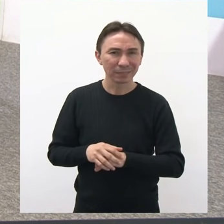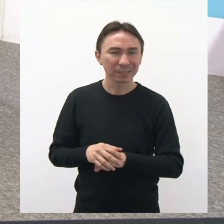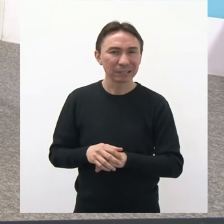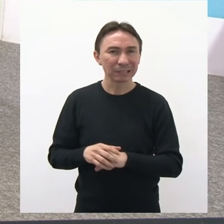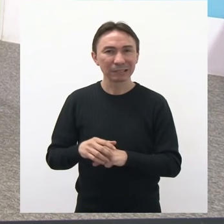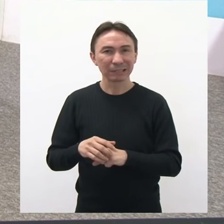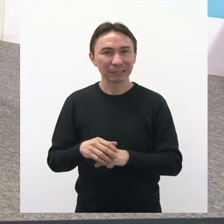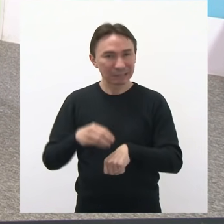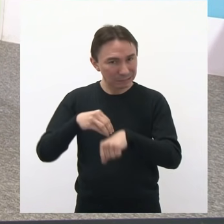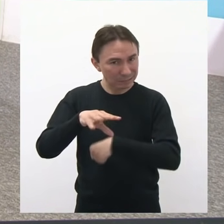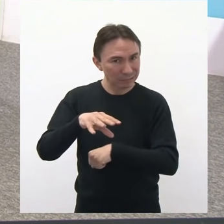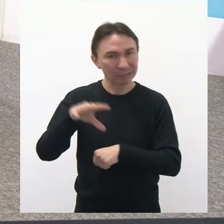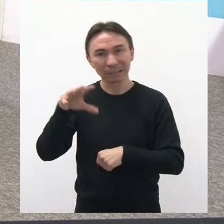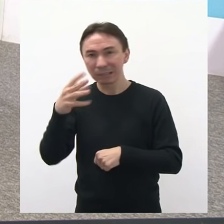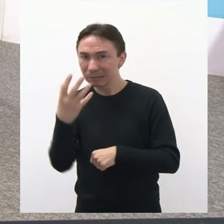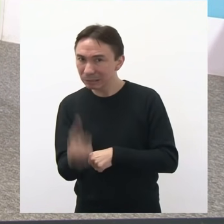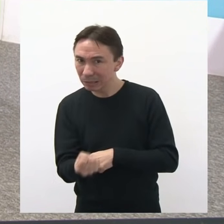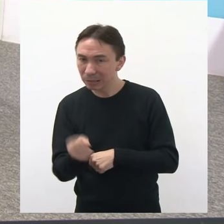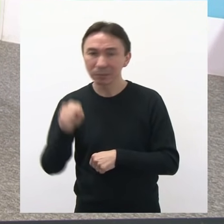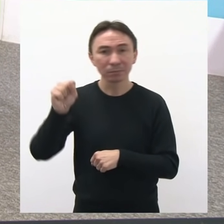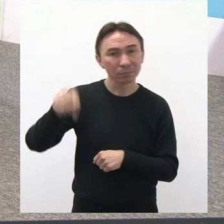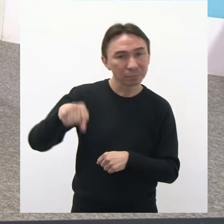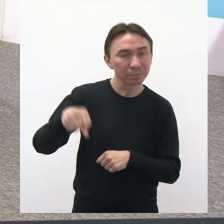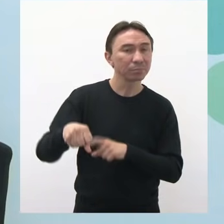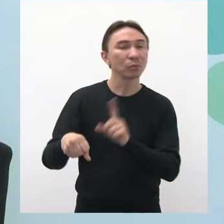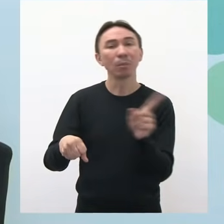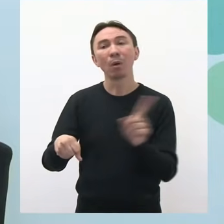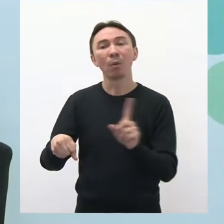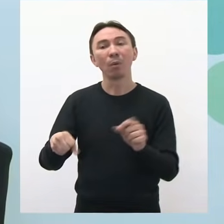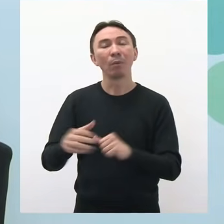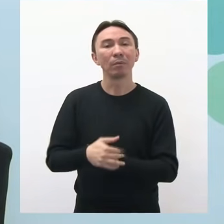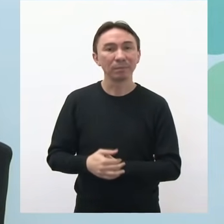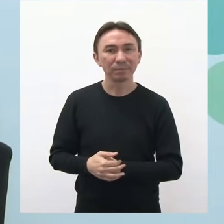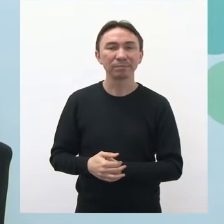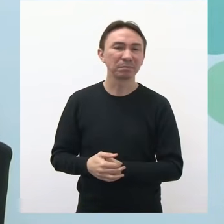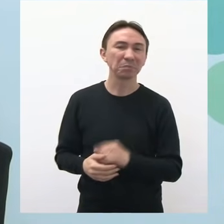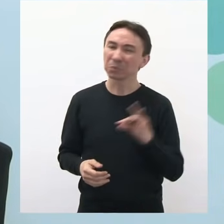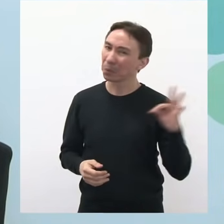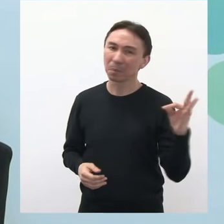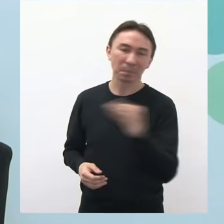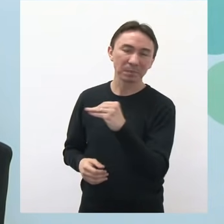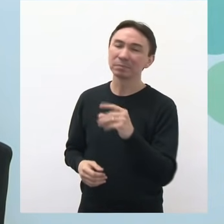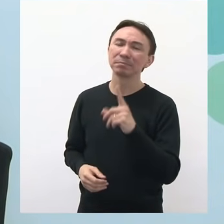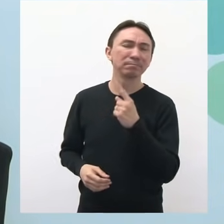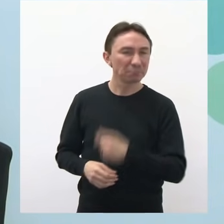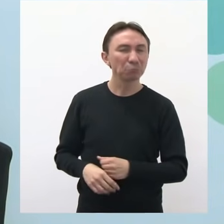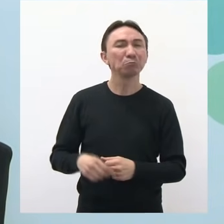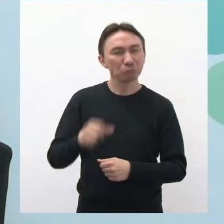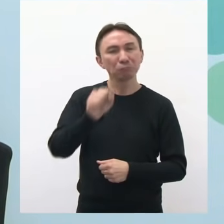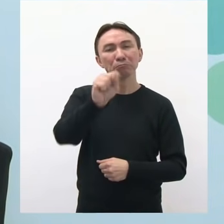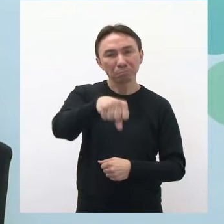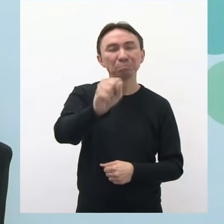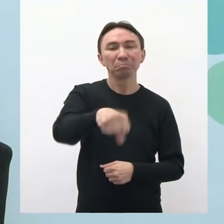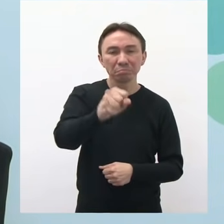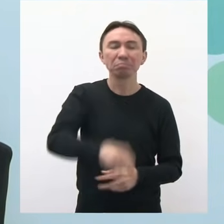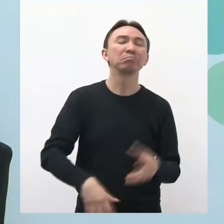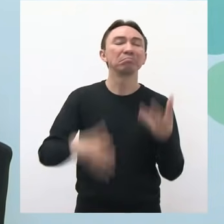essa dica? Será que vai virar um avião isso aqui? Será? Ó, sim, correto, disse a professora Maria. Então, olha só.